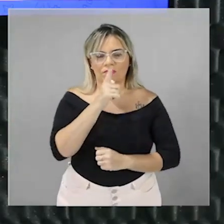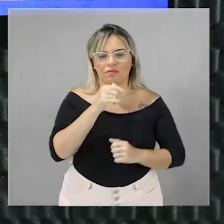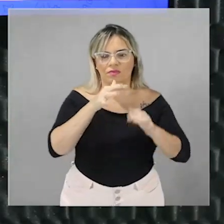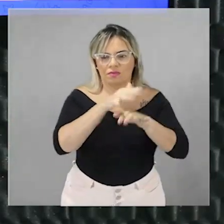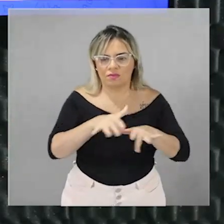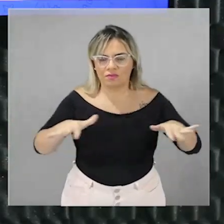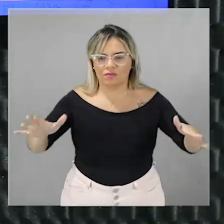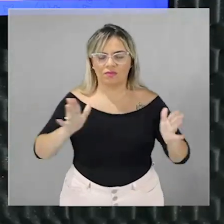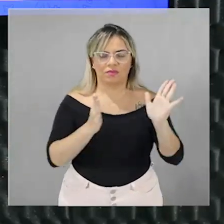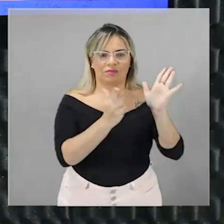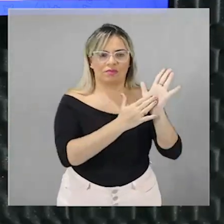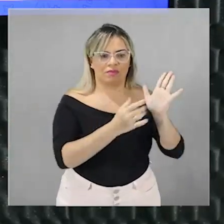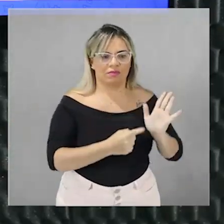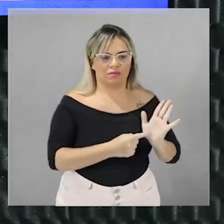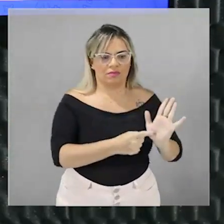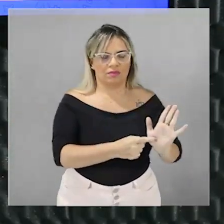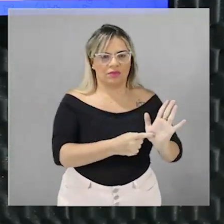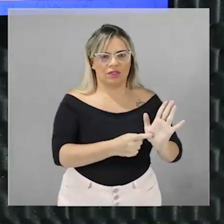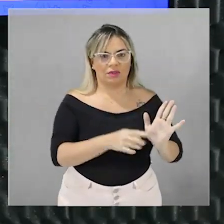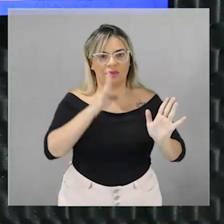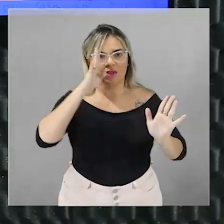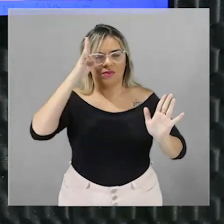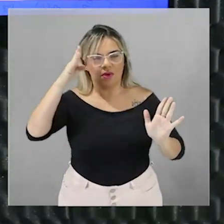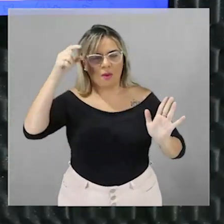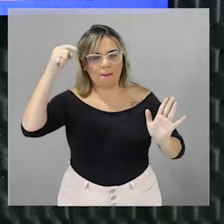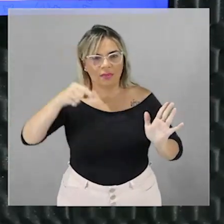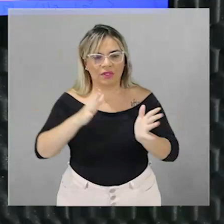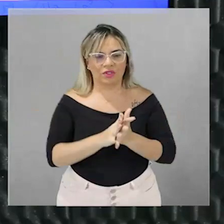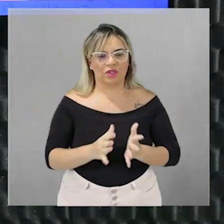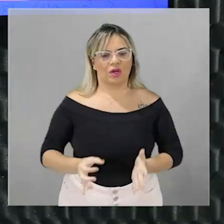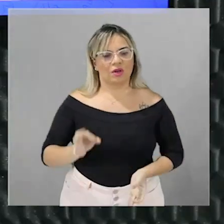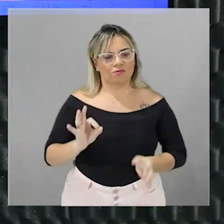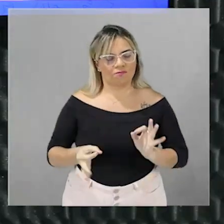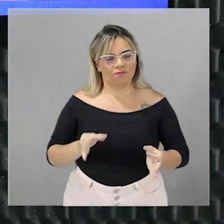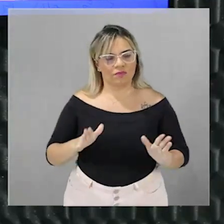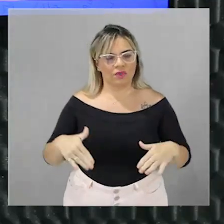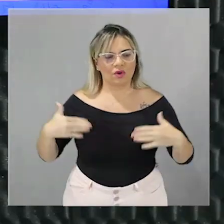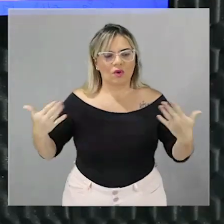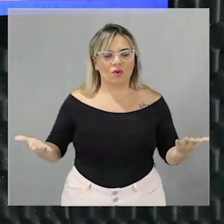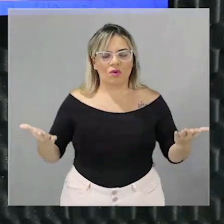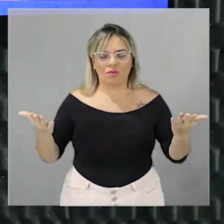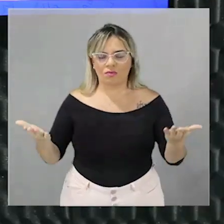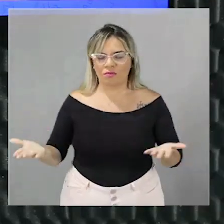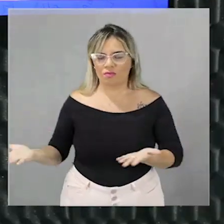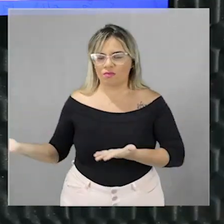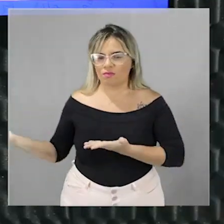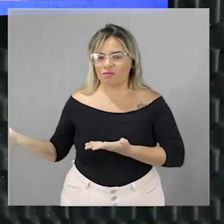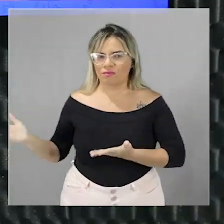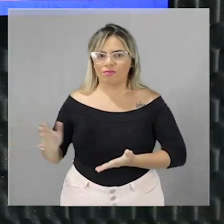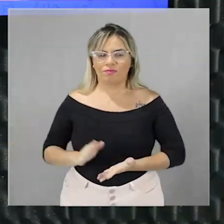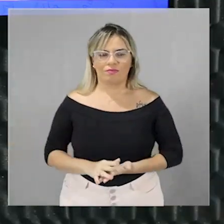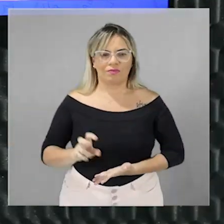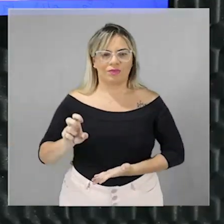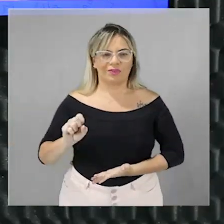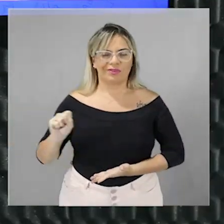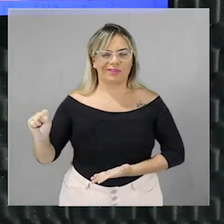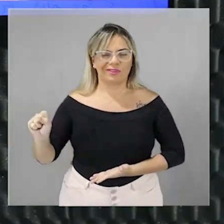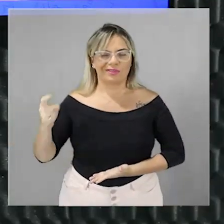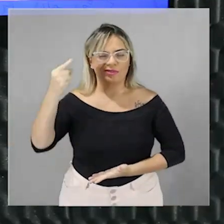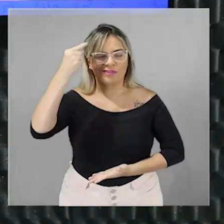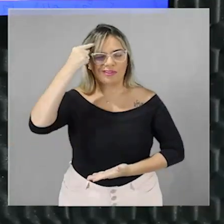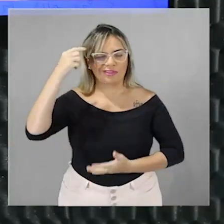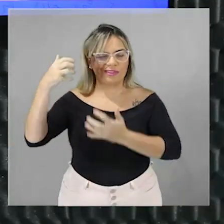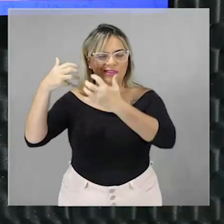pautada em quê, galera? O princípio da justiça, né? Se a gente for prestar bem, olha as alternativas. Qual que tu responderia? 5 segundos. 1,